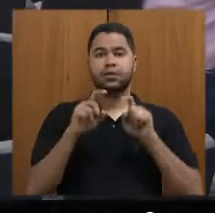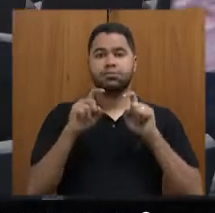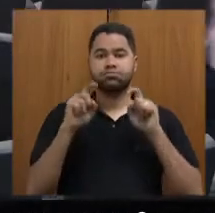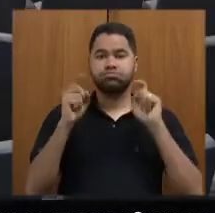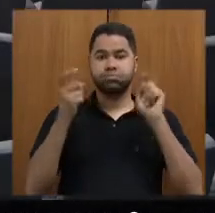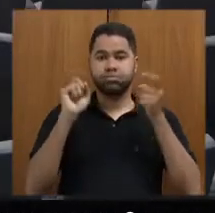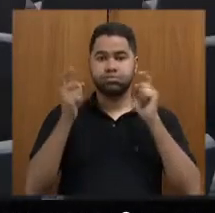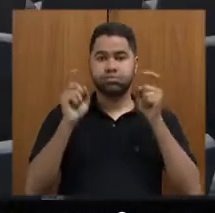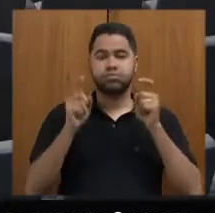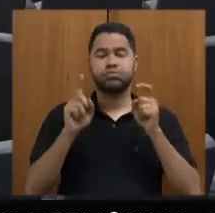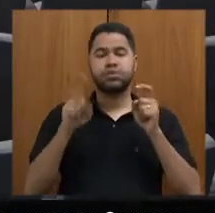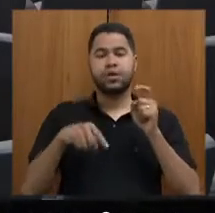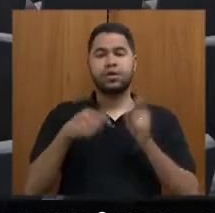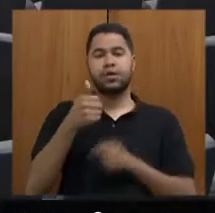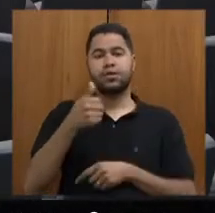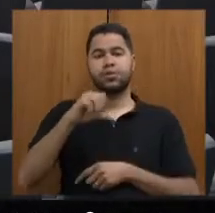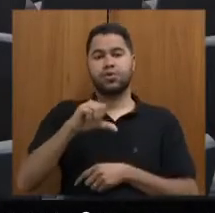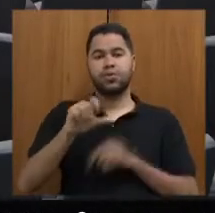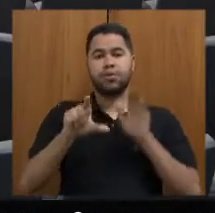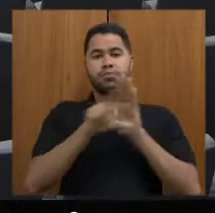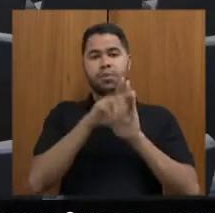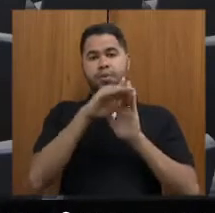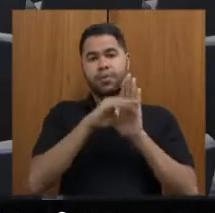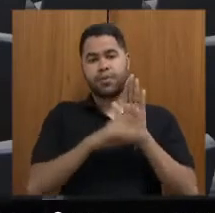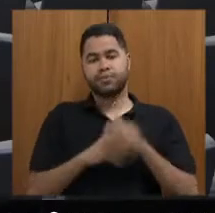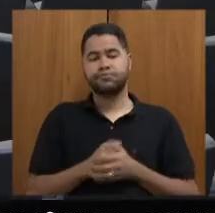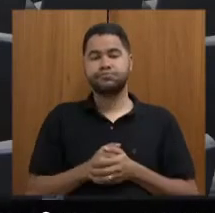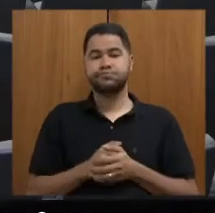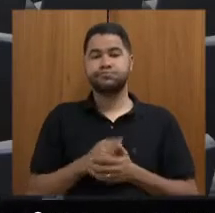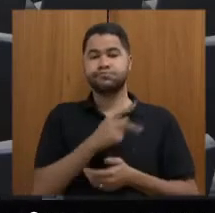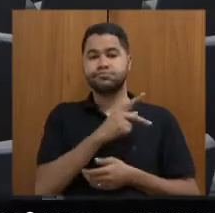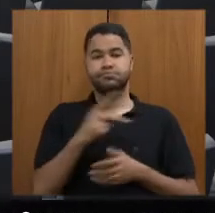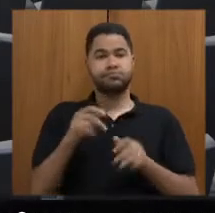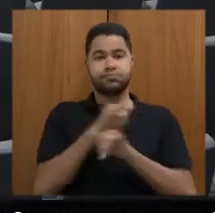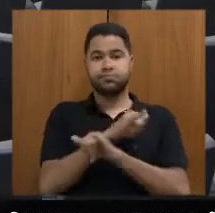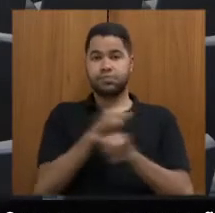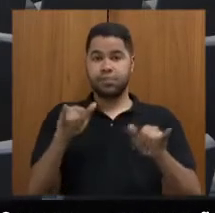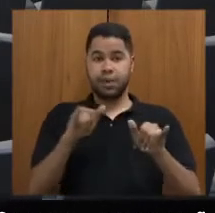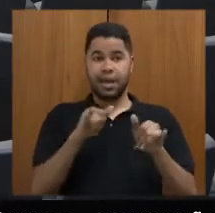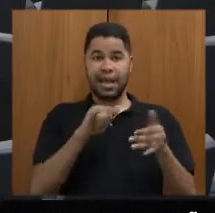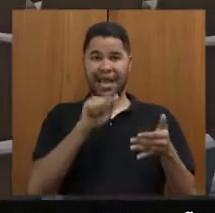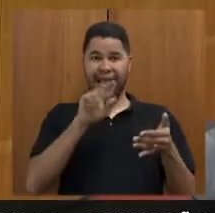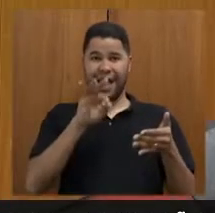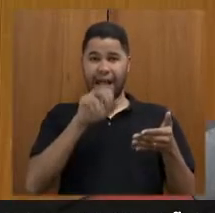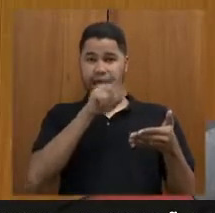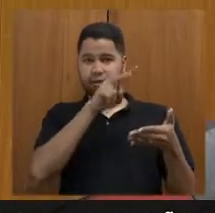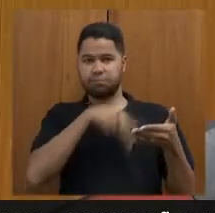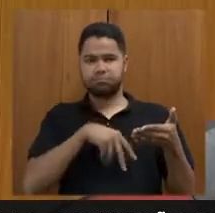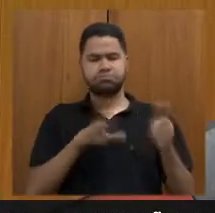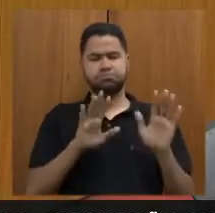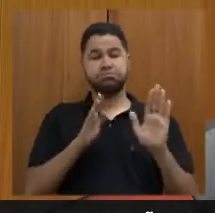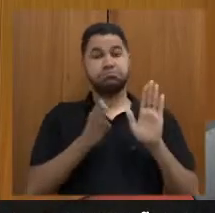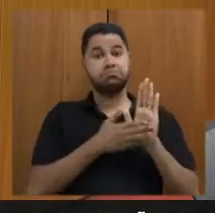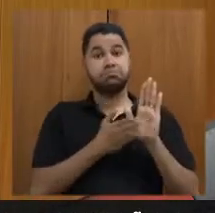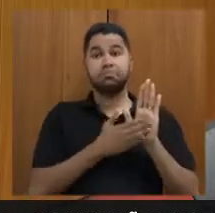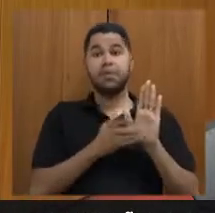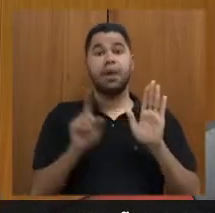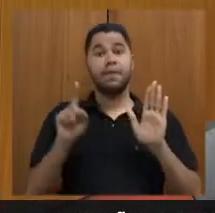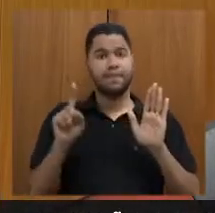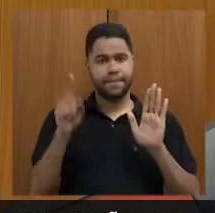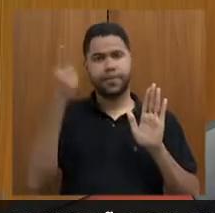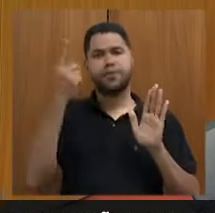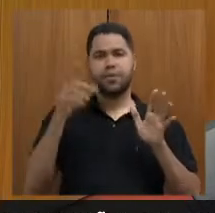19ª Legislatura. A presidência informa que não há ata a ser lida por se tratar da primeira reunião